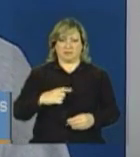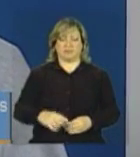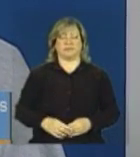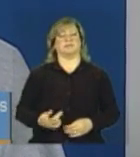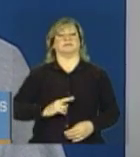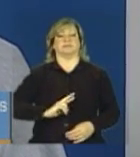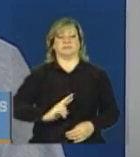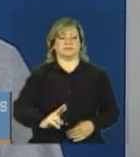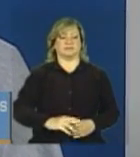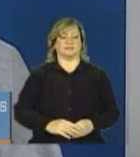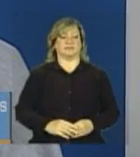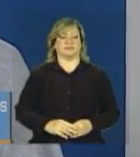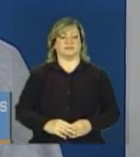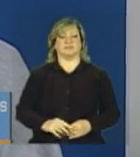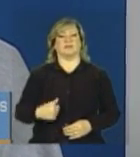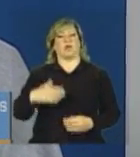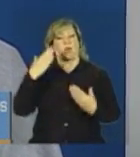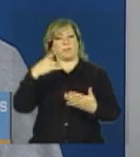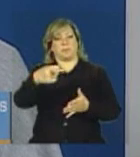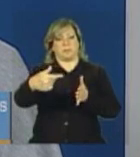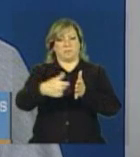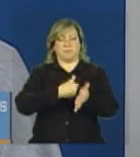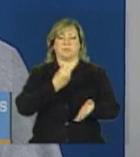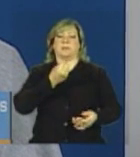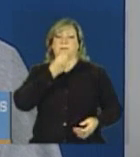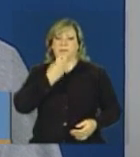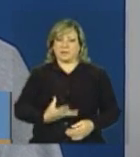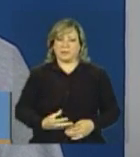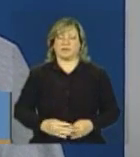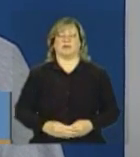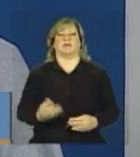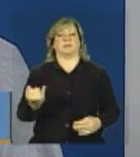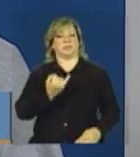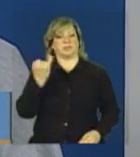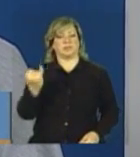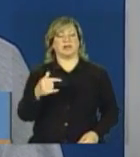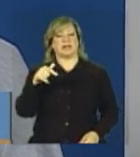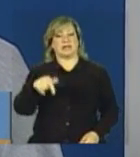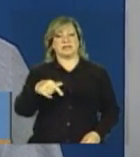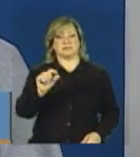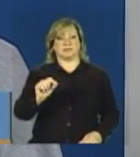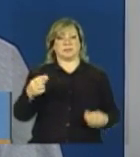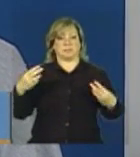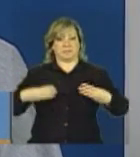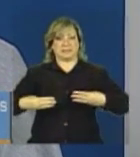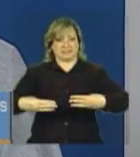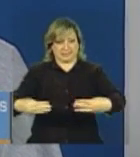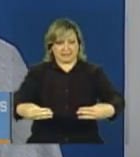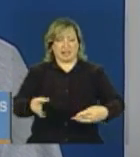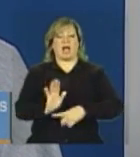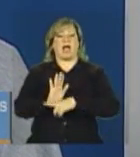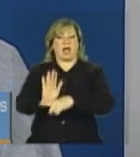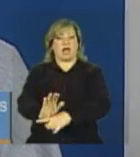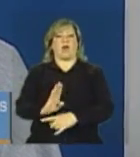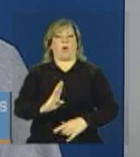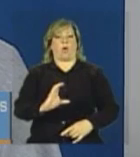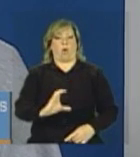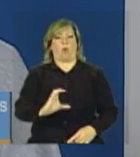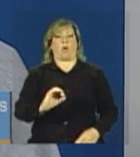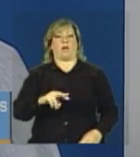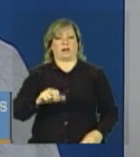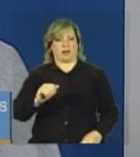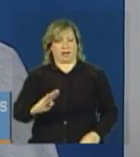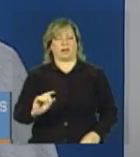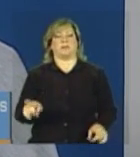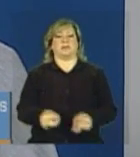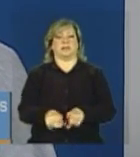Olá, como vai? Obrigada pela pergunta, uma pergunta muito importante. O Ministério, ele apoia a Conab, né?